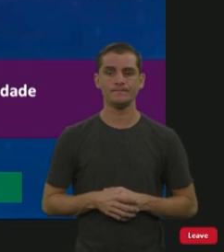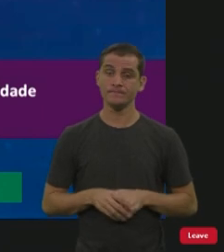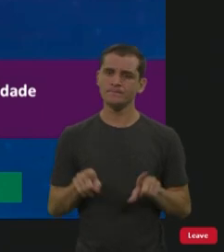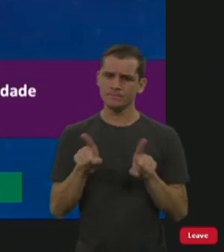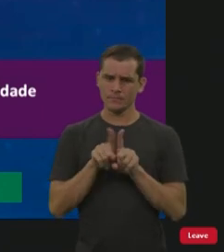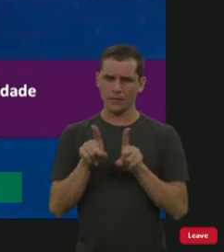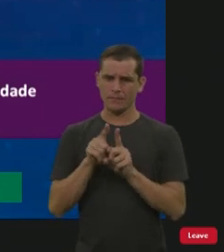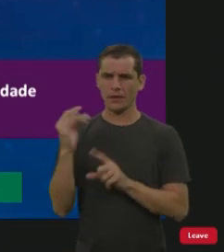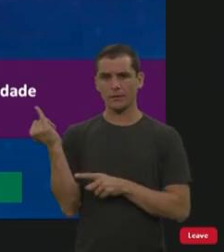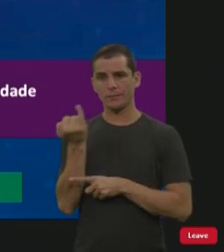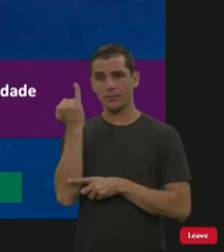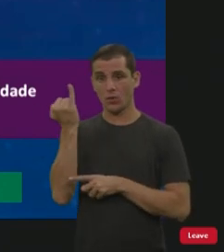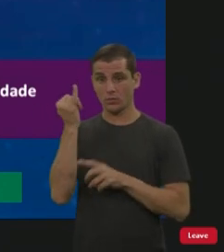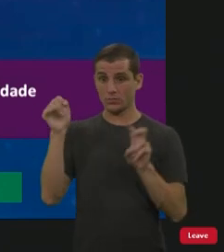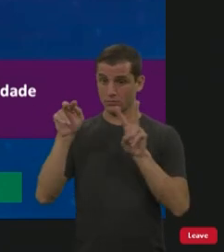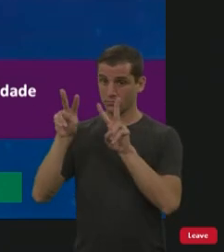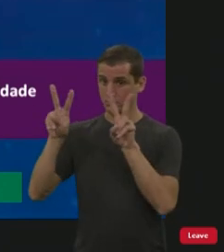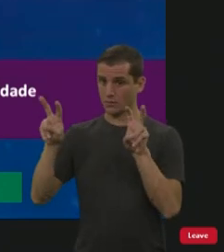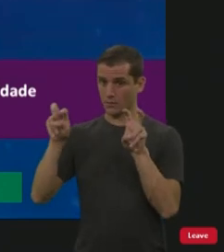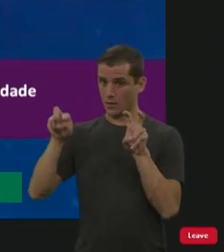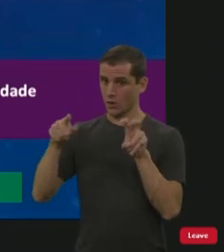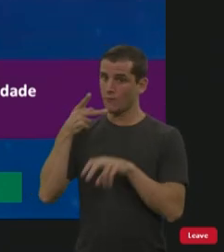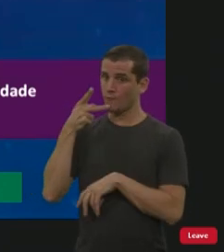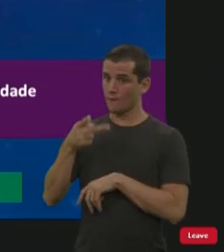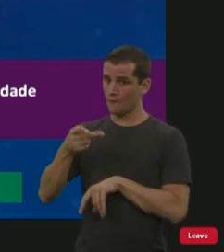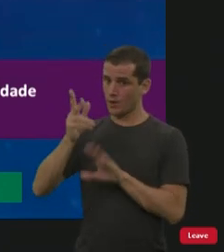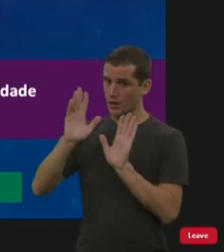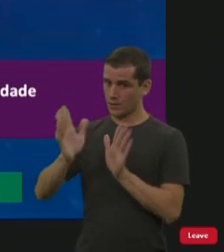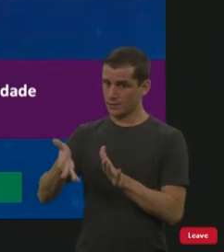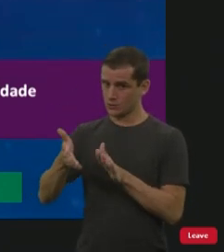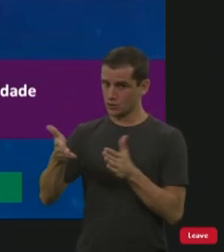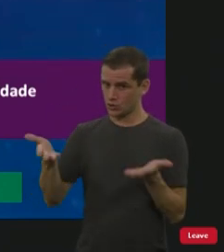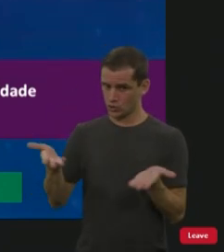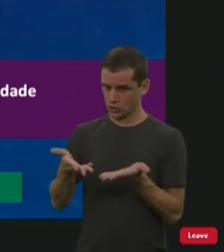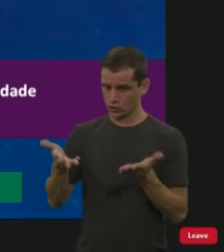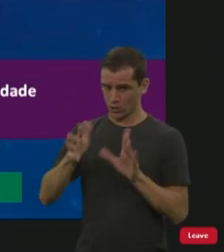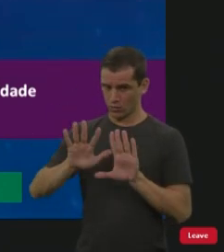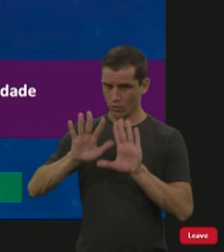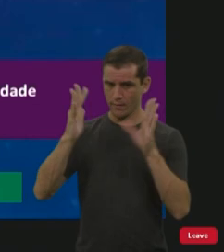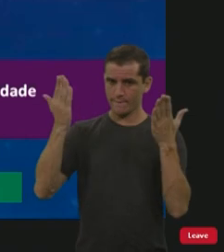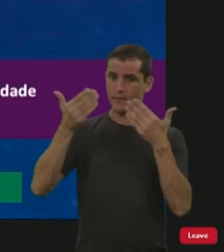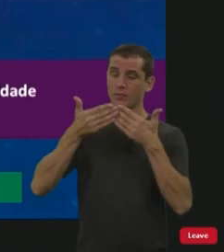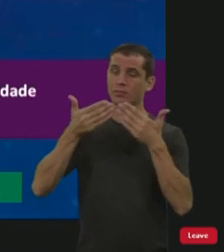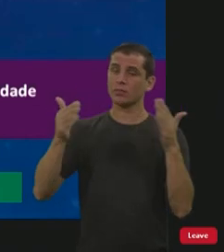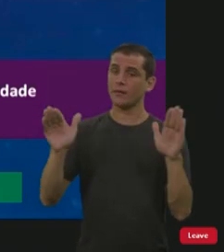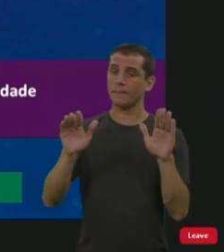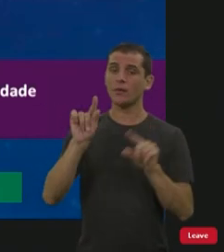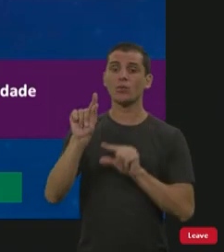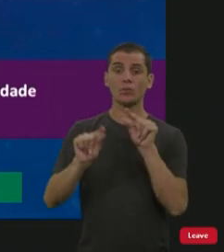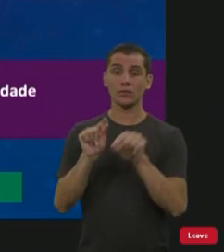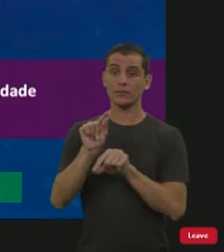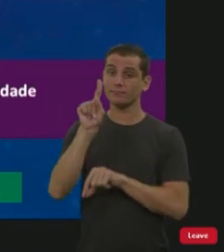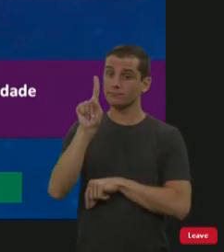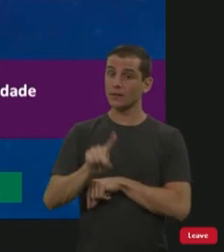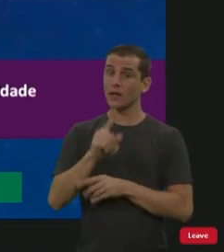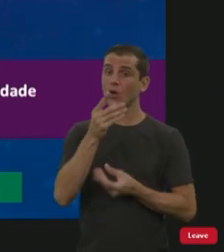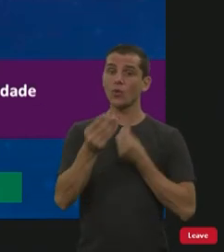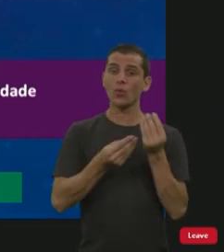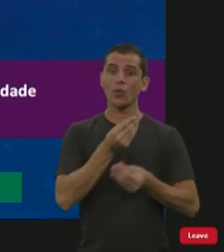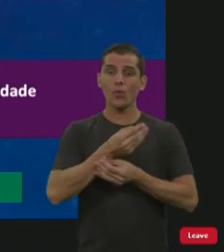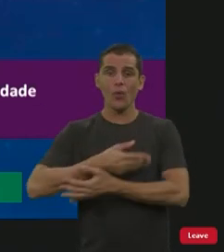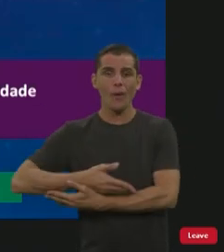citada pela mesa na abertura do evento, que é fundamental, é a questão da triagem neonatal.